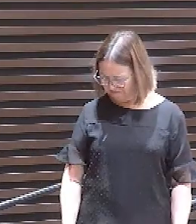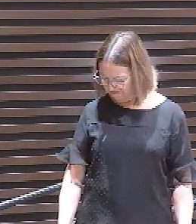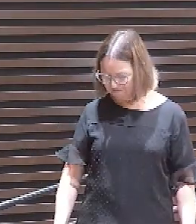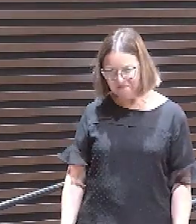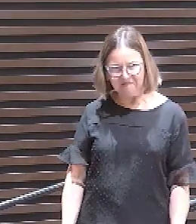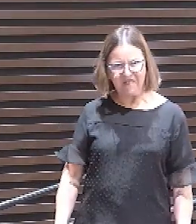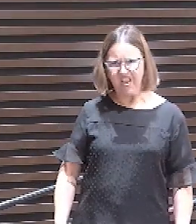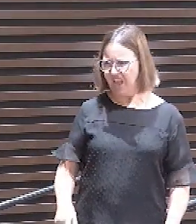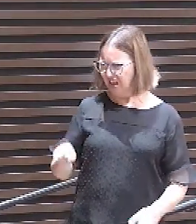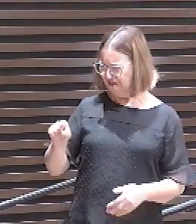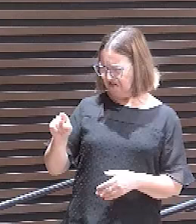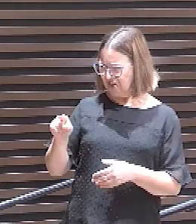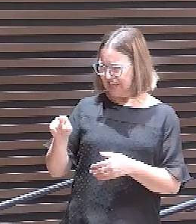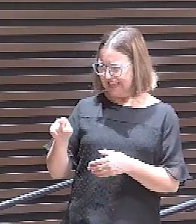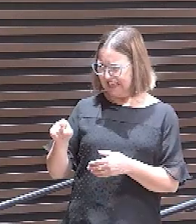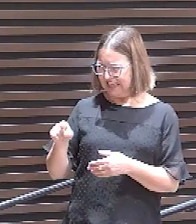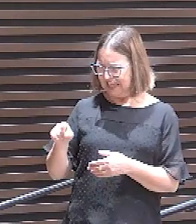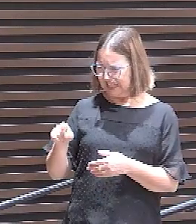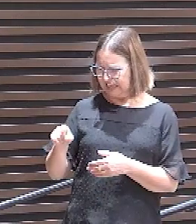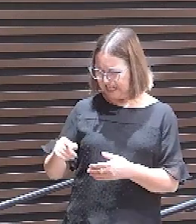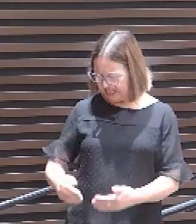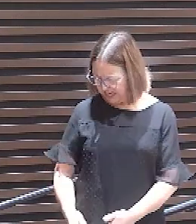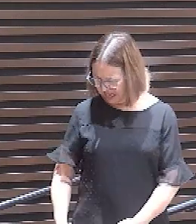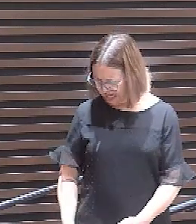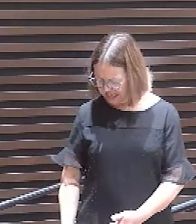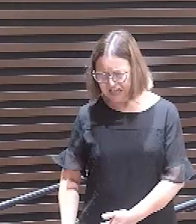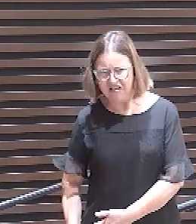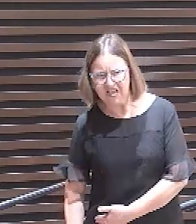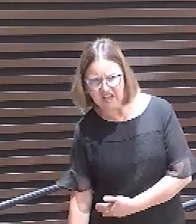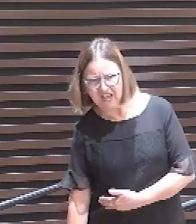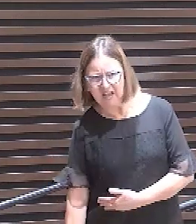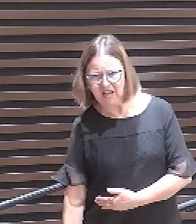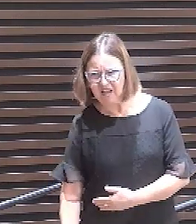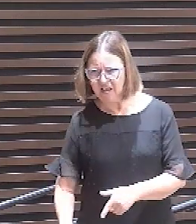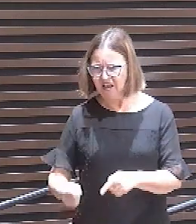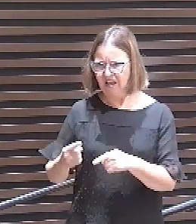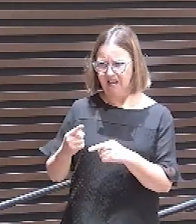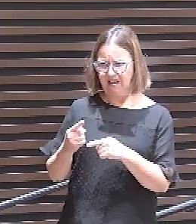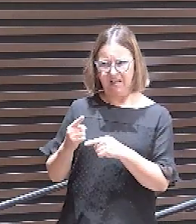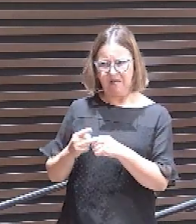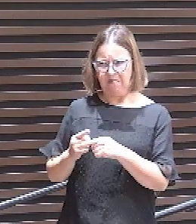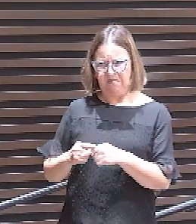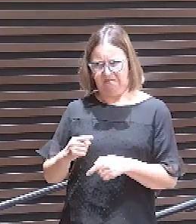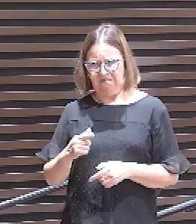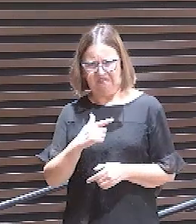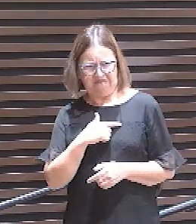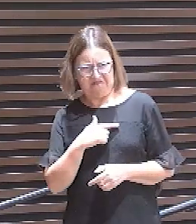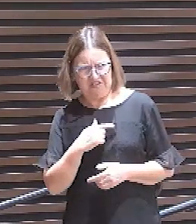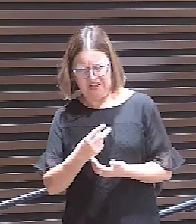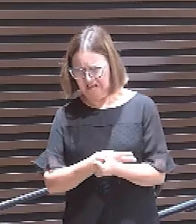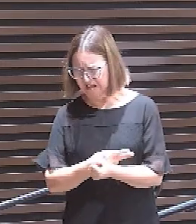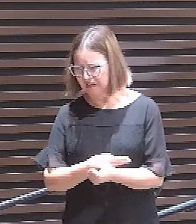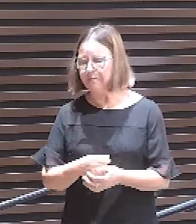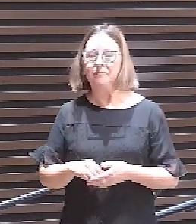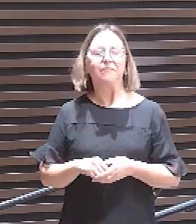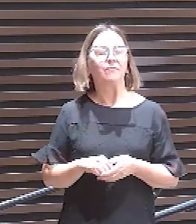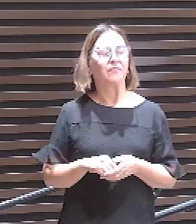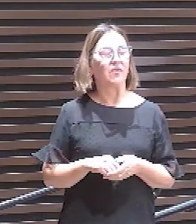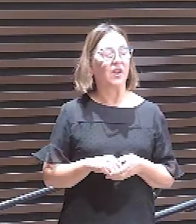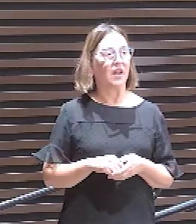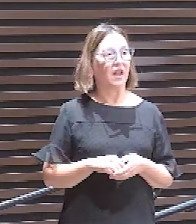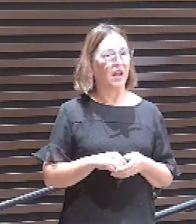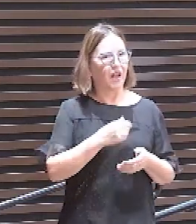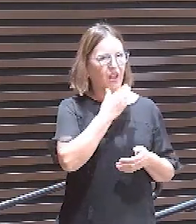e disse: você vai aumentar essa saia porque isso é uma imoralidade. O menino estava com